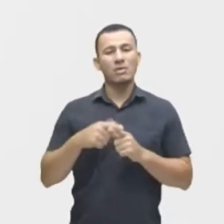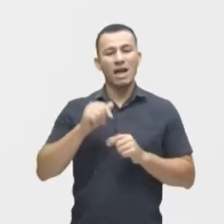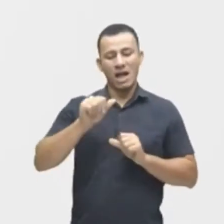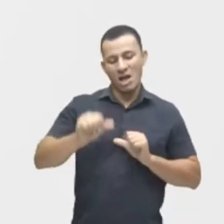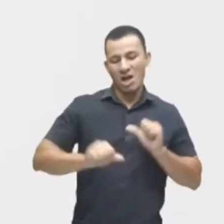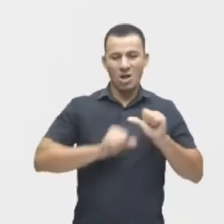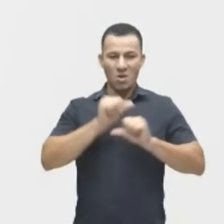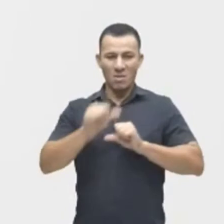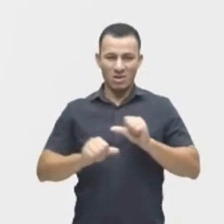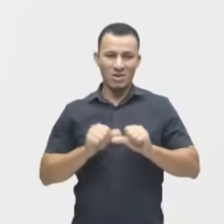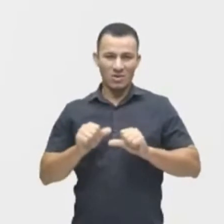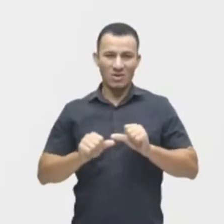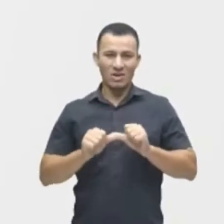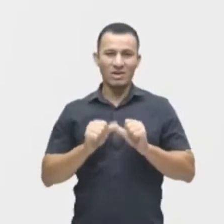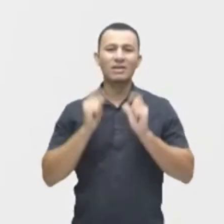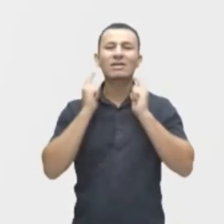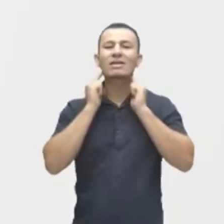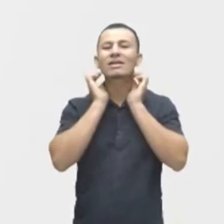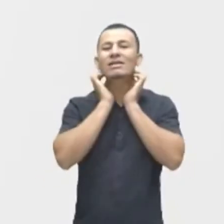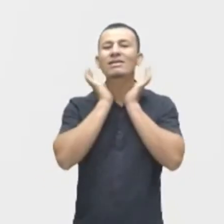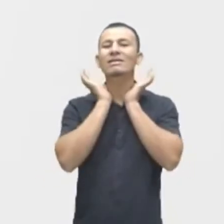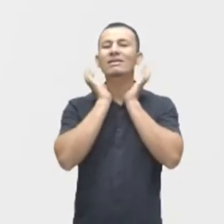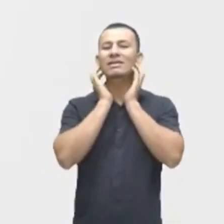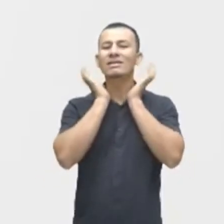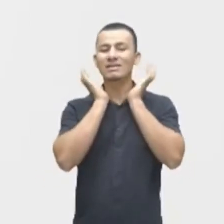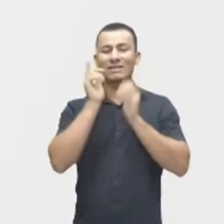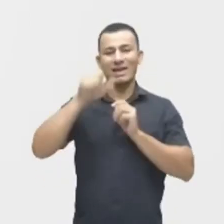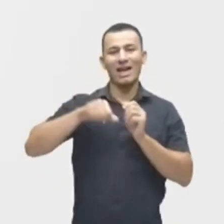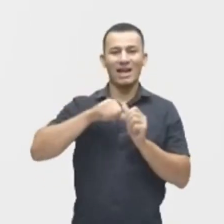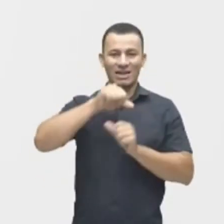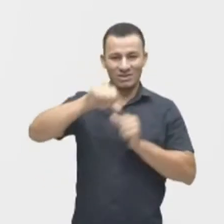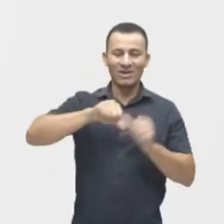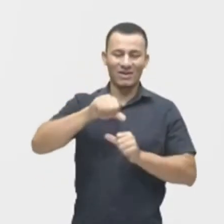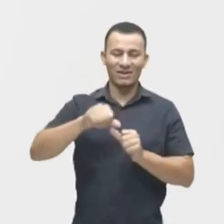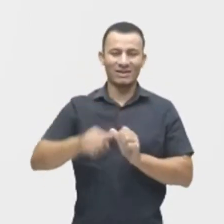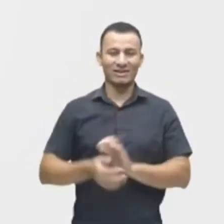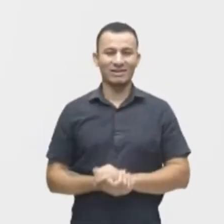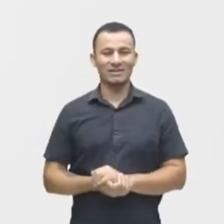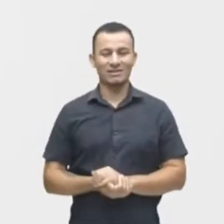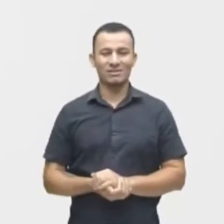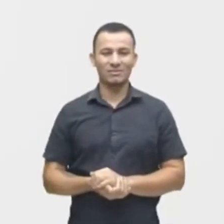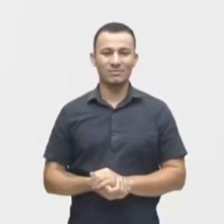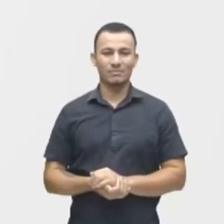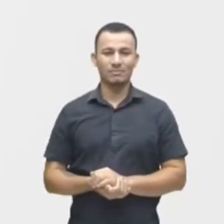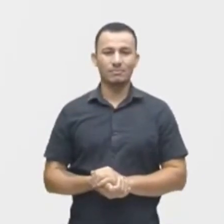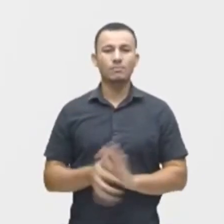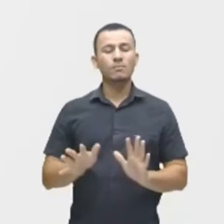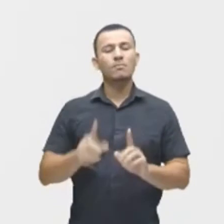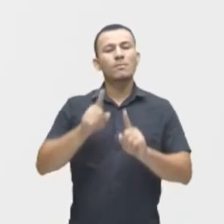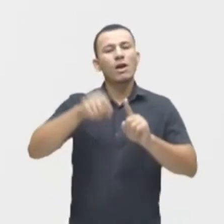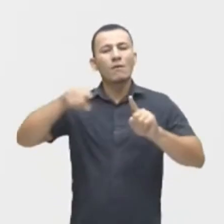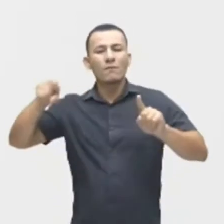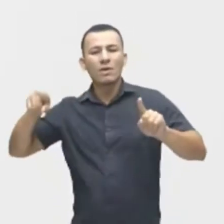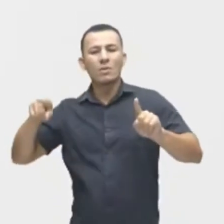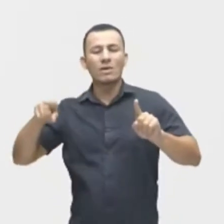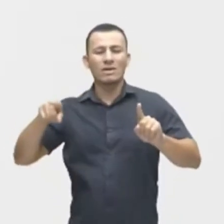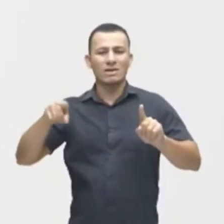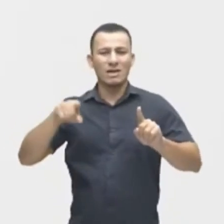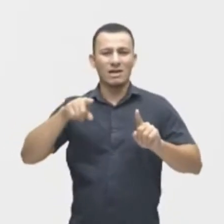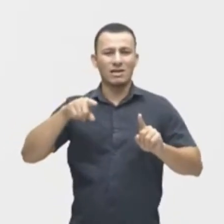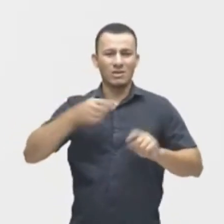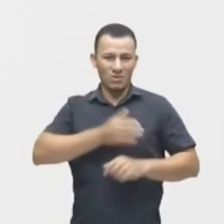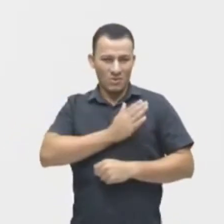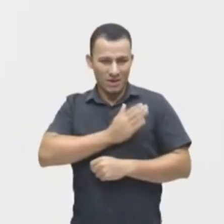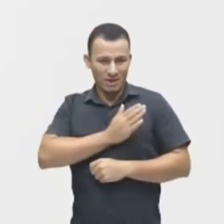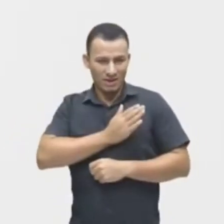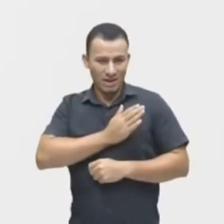que é feita nas brânquias, né? Então, favorece muito os peixes. Na frequência cardíaca que eu preciso apresentar para